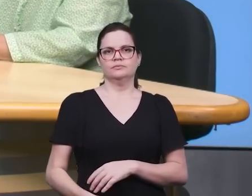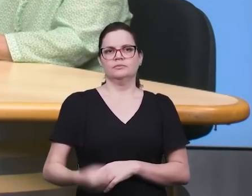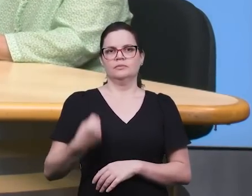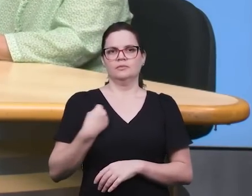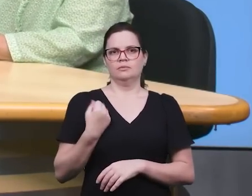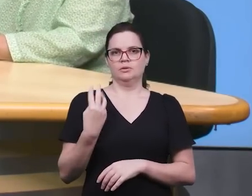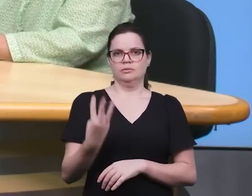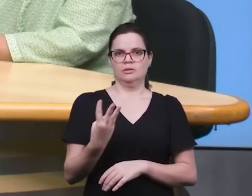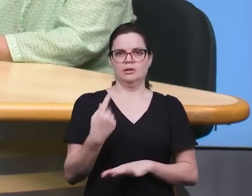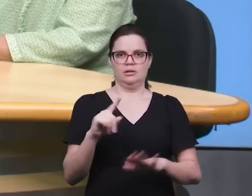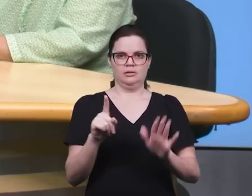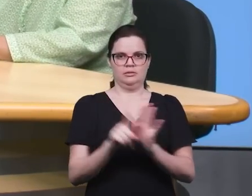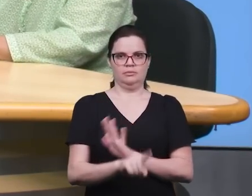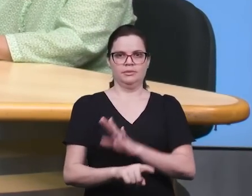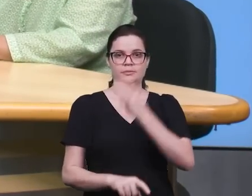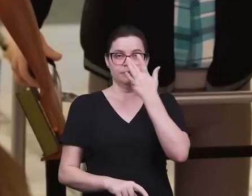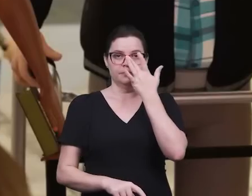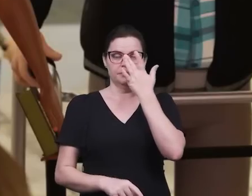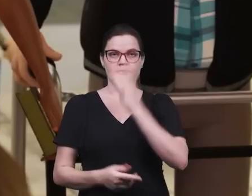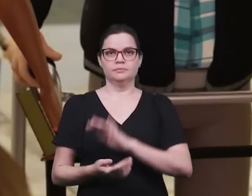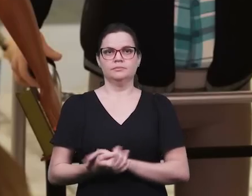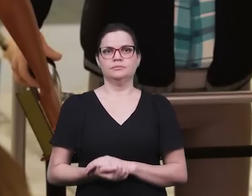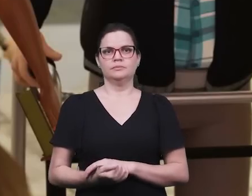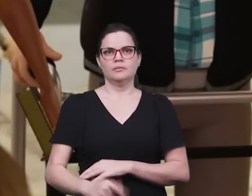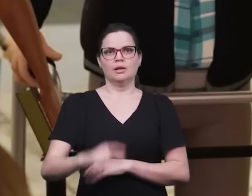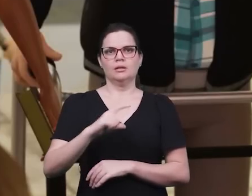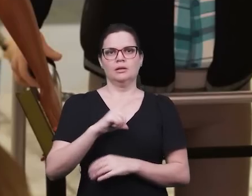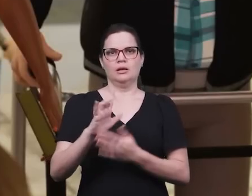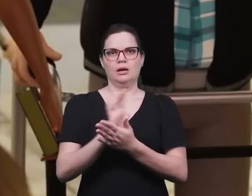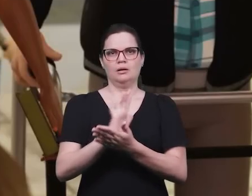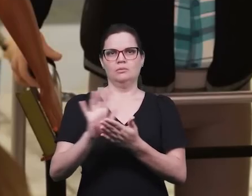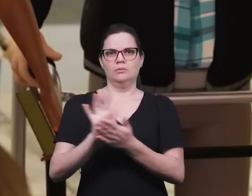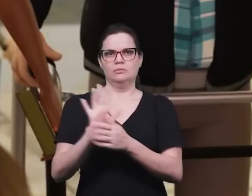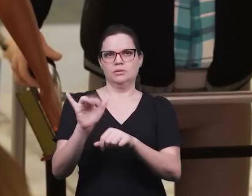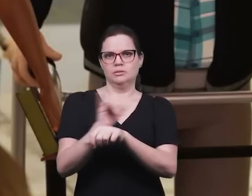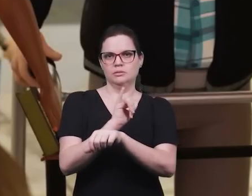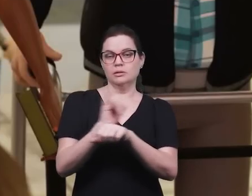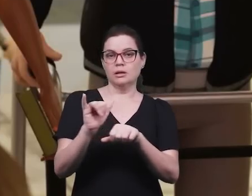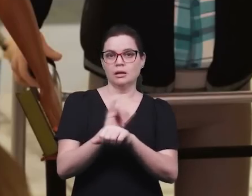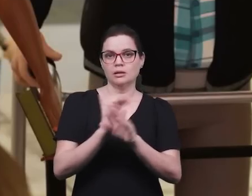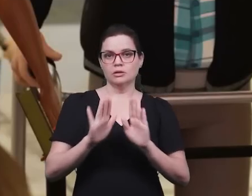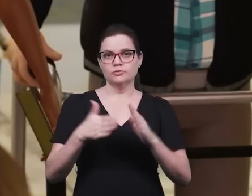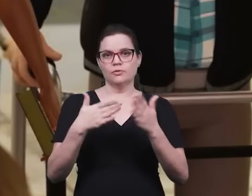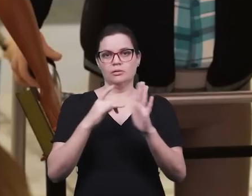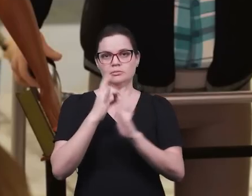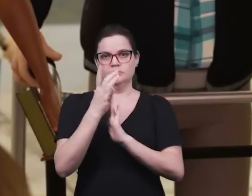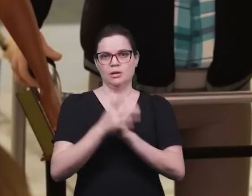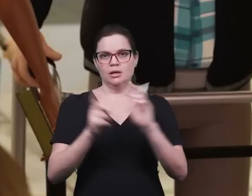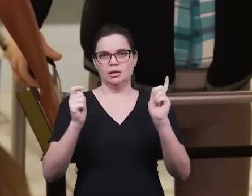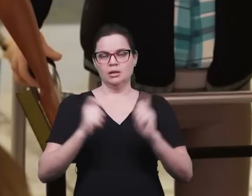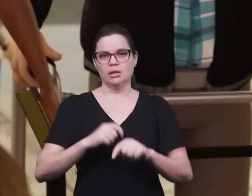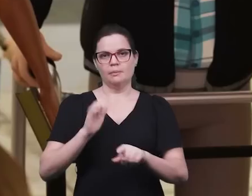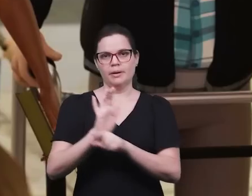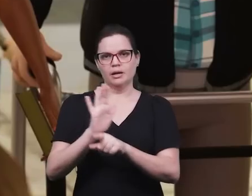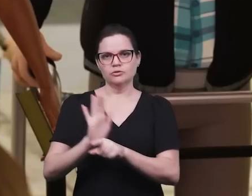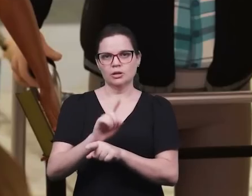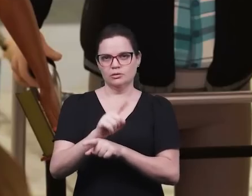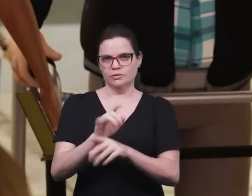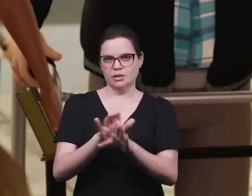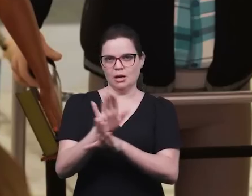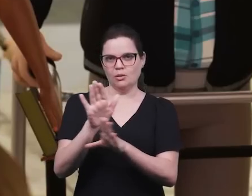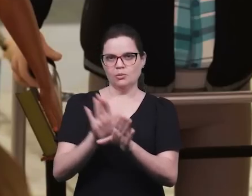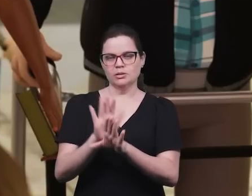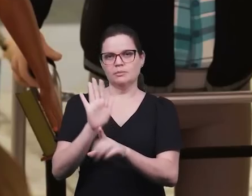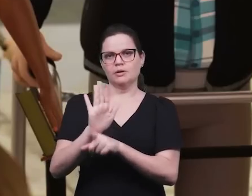para uma outra pergunta que fala sobre, existem estratégias específicas de intervenção que você recomenda